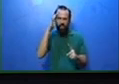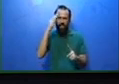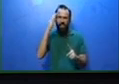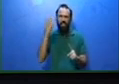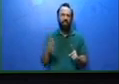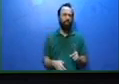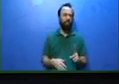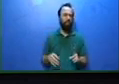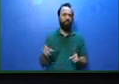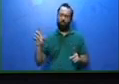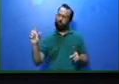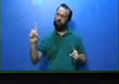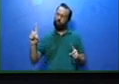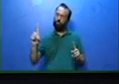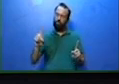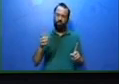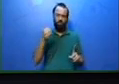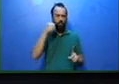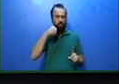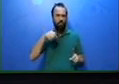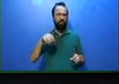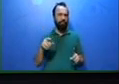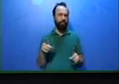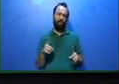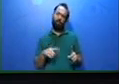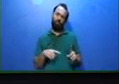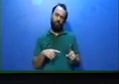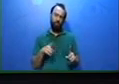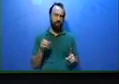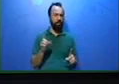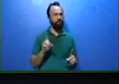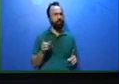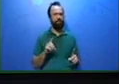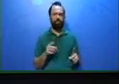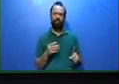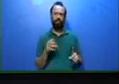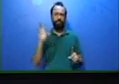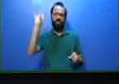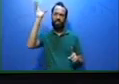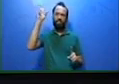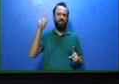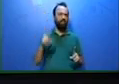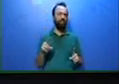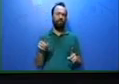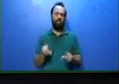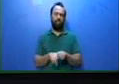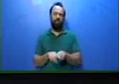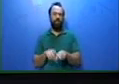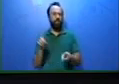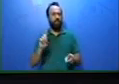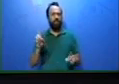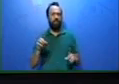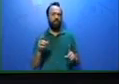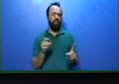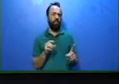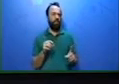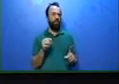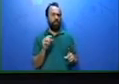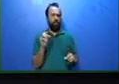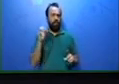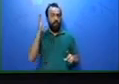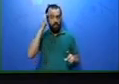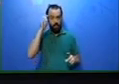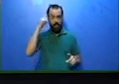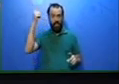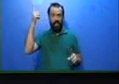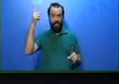lâmpada com lacinho. Você não é nenhuma lâmpada, nenhuma ideia. Olha as reticências aqui, né? Ela poderia